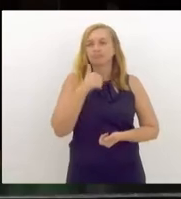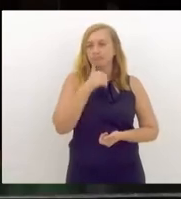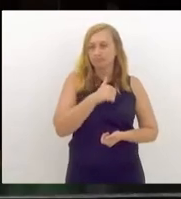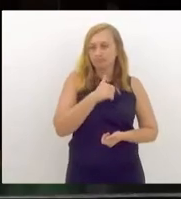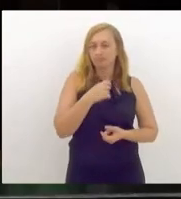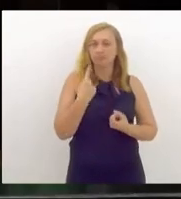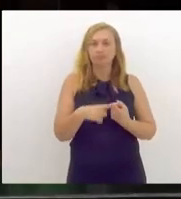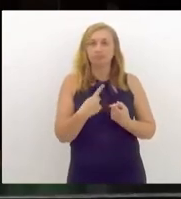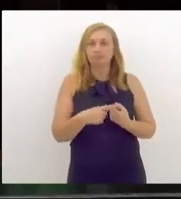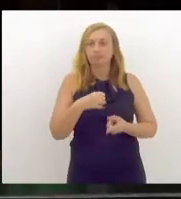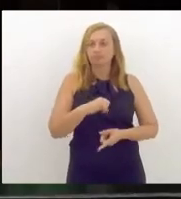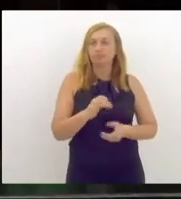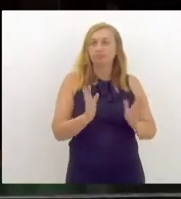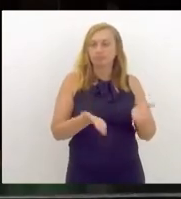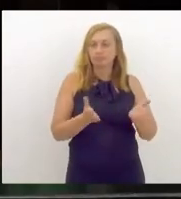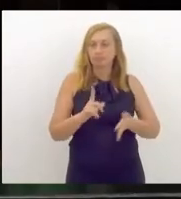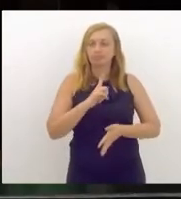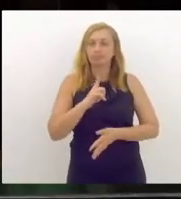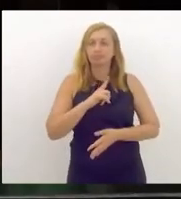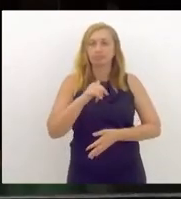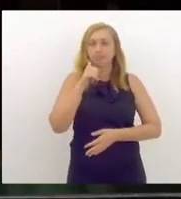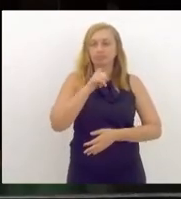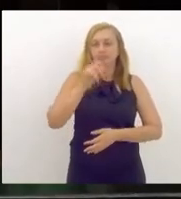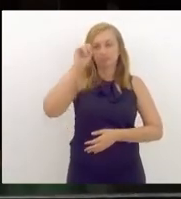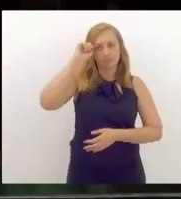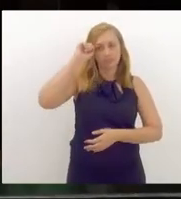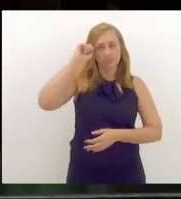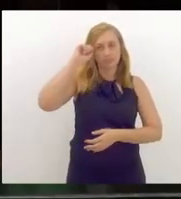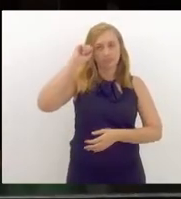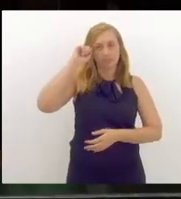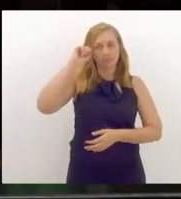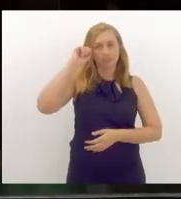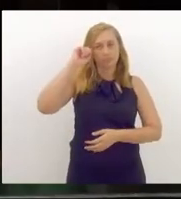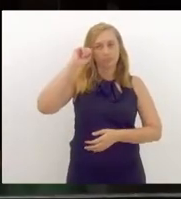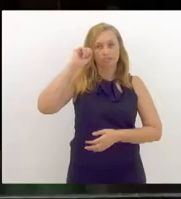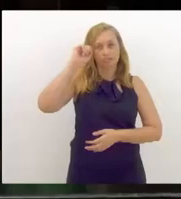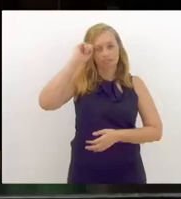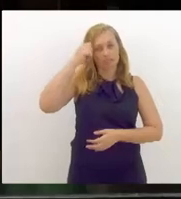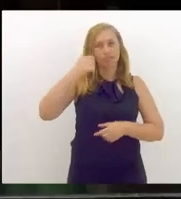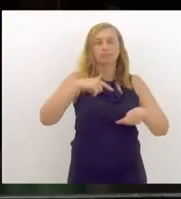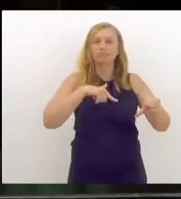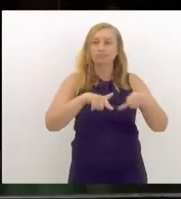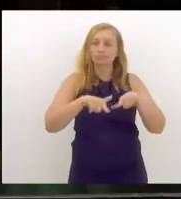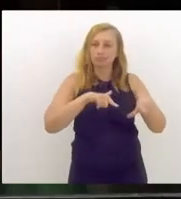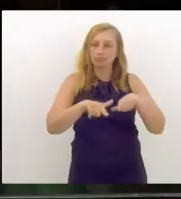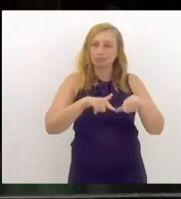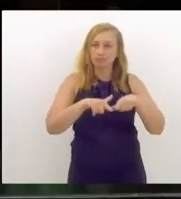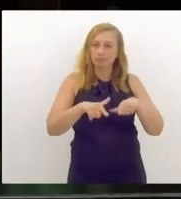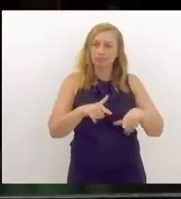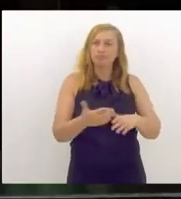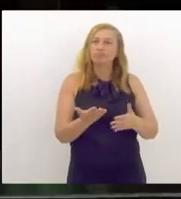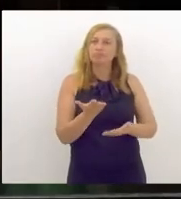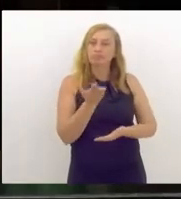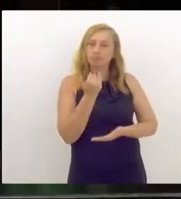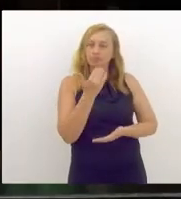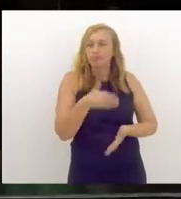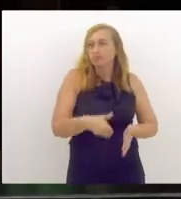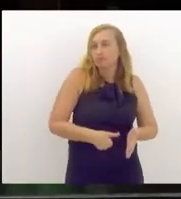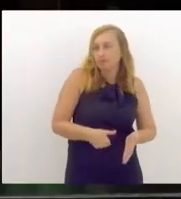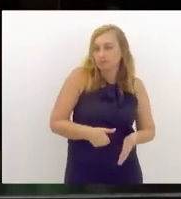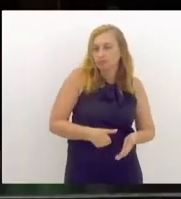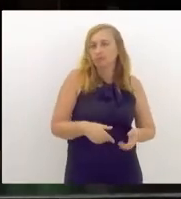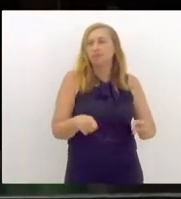porque se hoje a gente tem trabalhadores carregando comida com fome nós temos mulheres negras carregando comida com fome